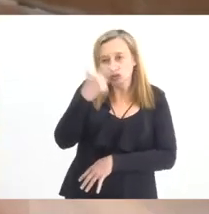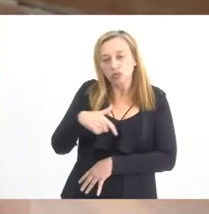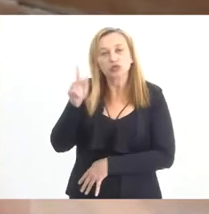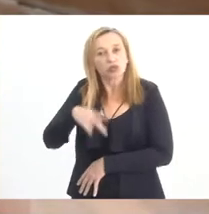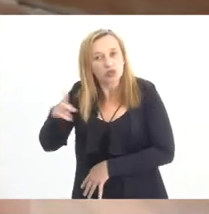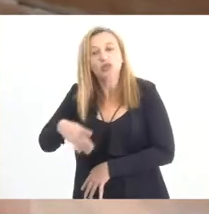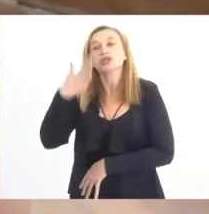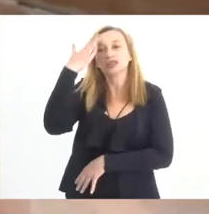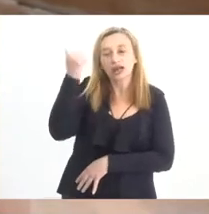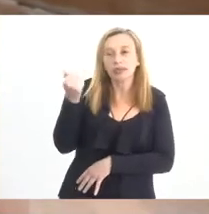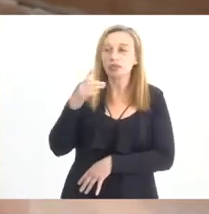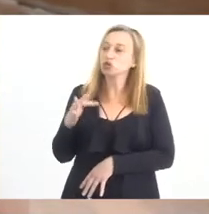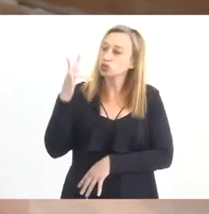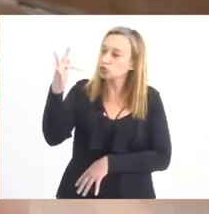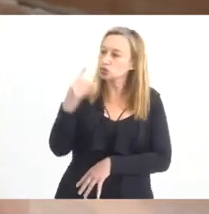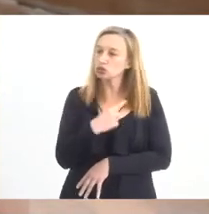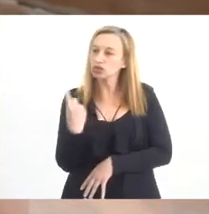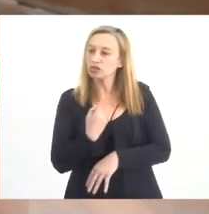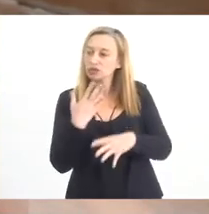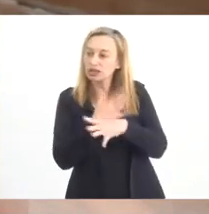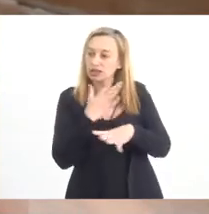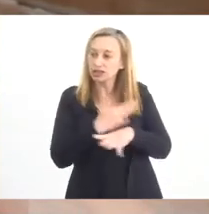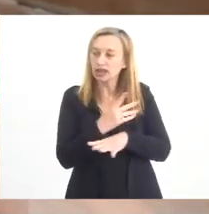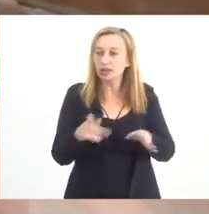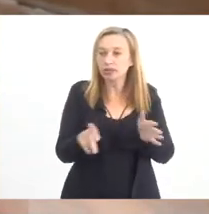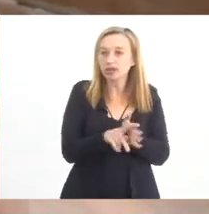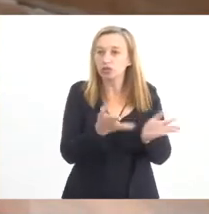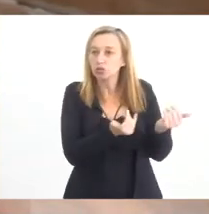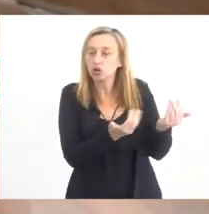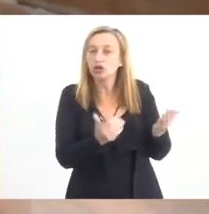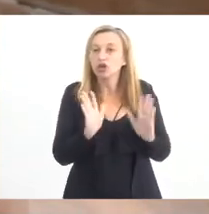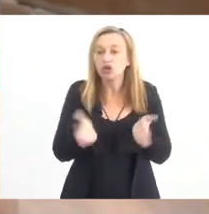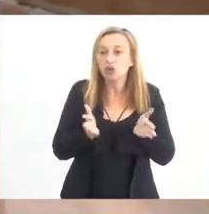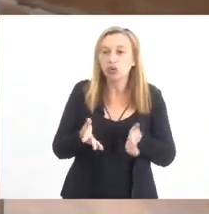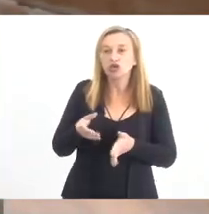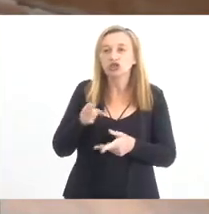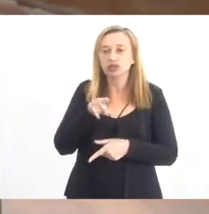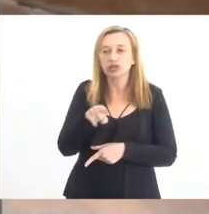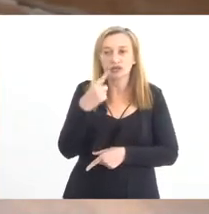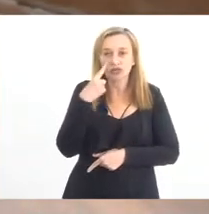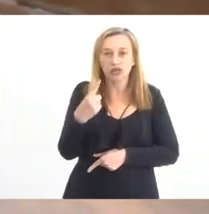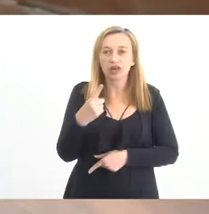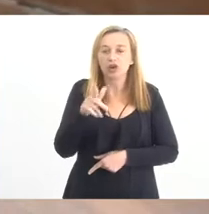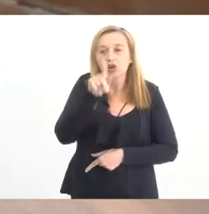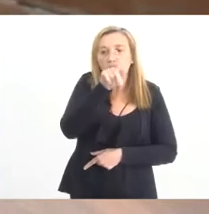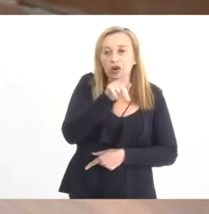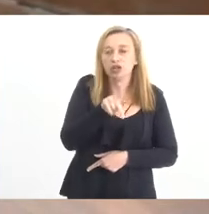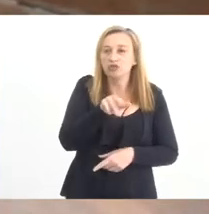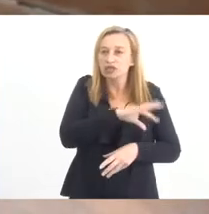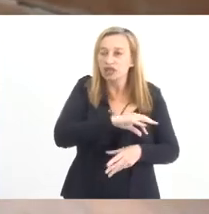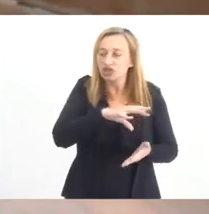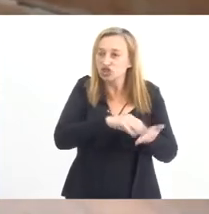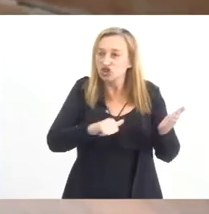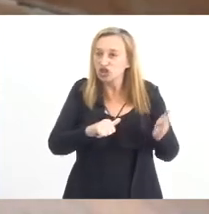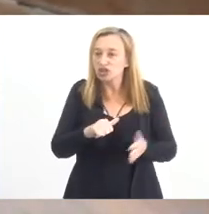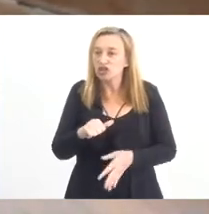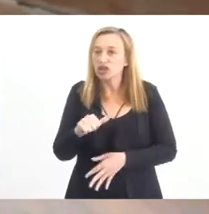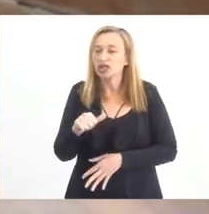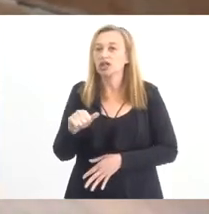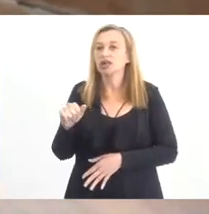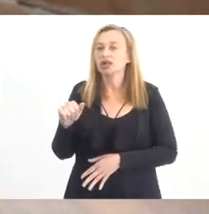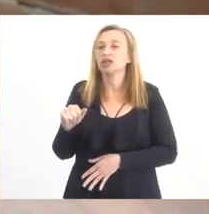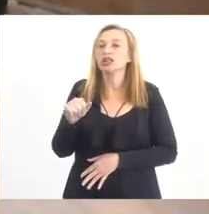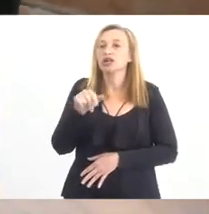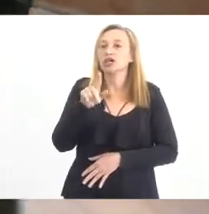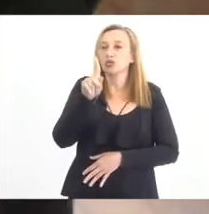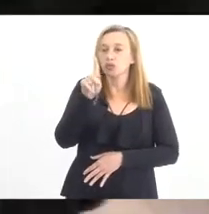sabe que o futuro da nossa cidade são os jovens. E hoje, se você tira e coloca um polo, você tira toda a juventude da Zona